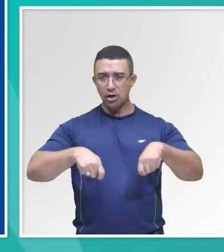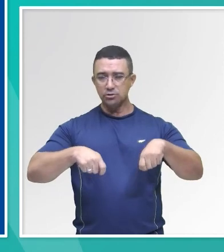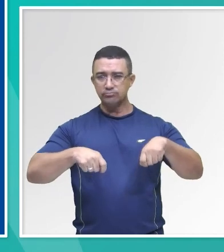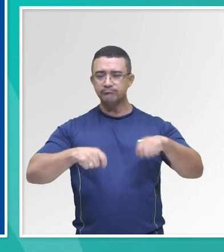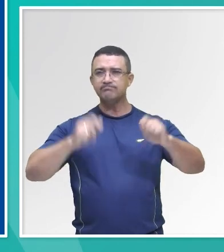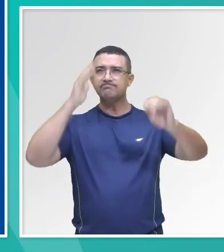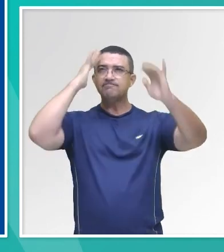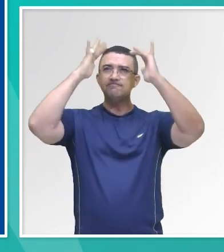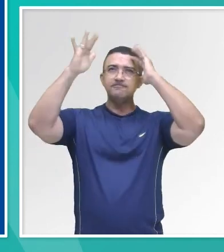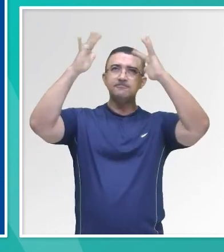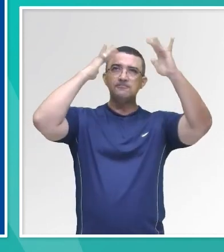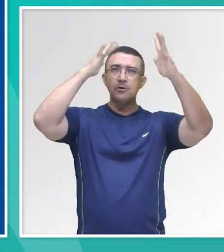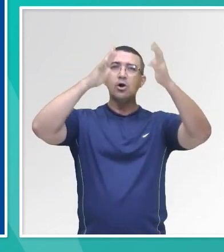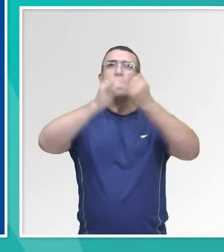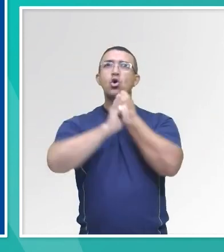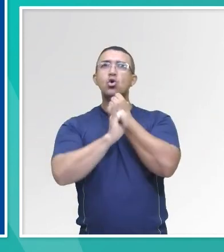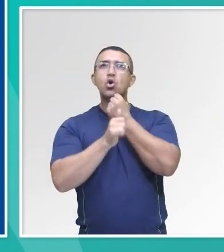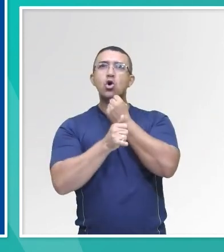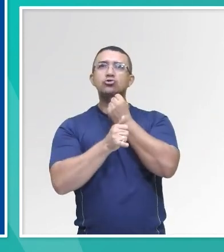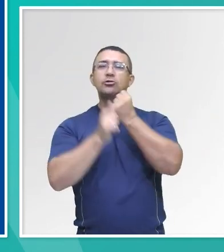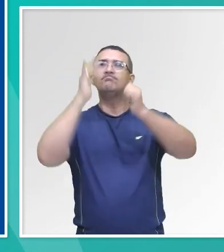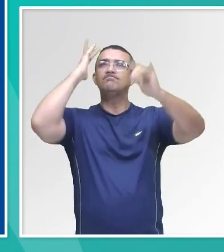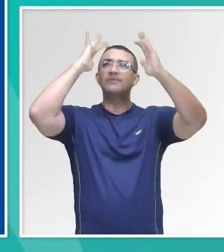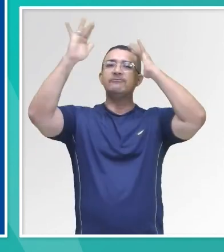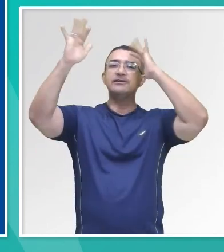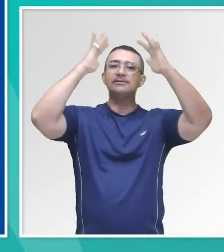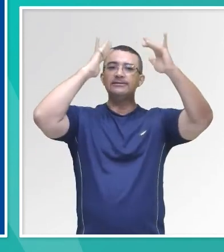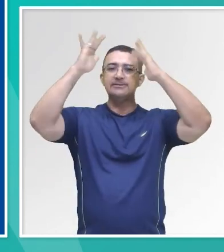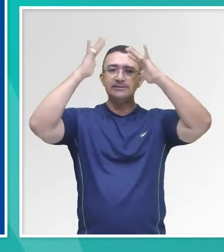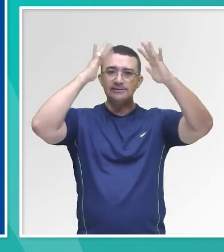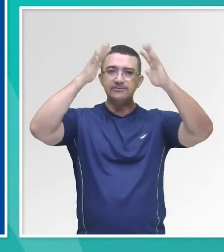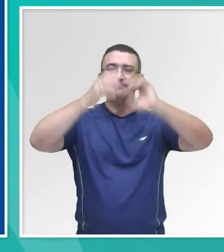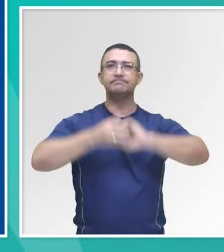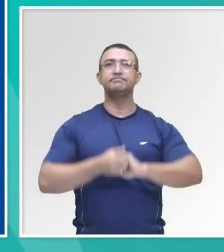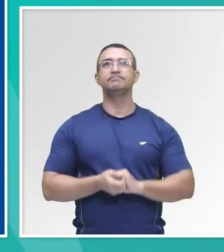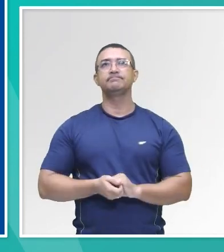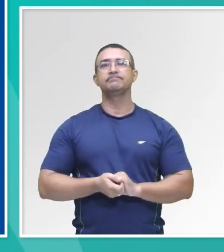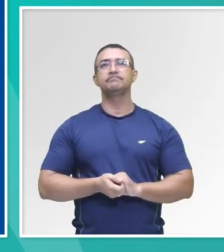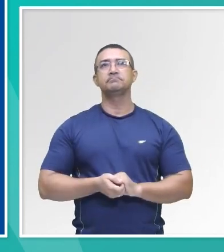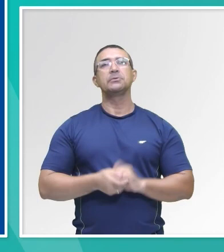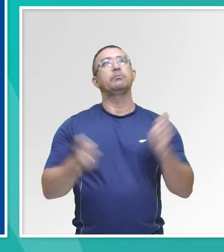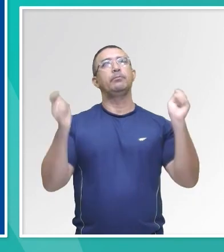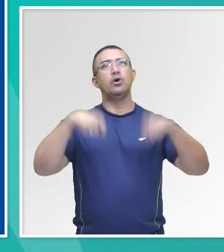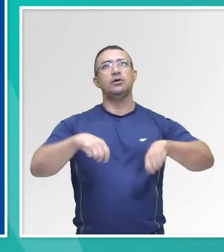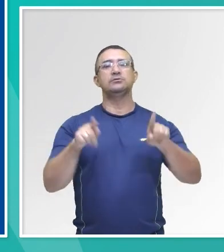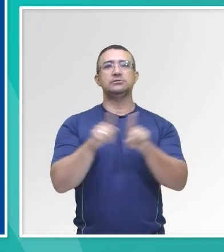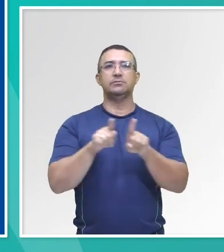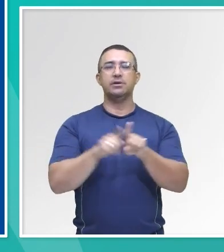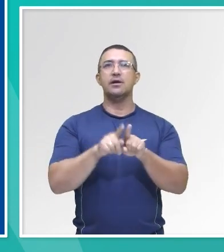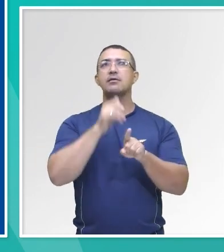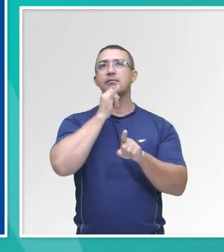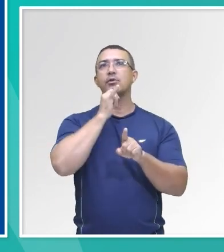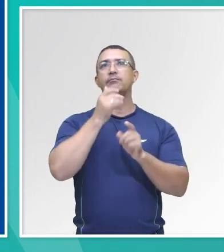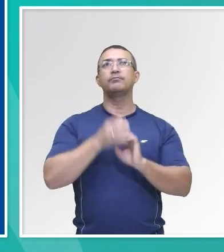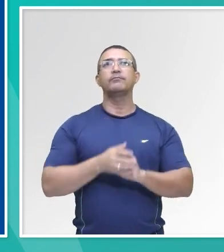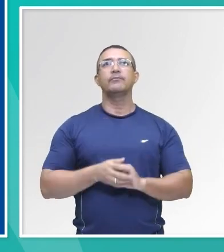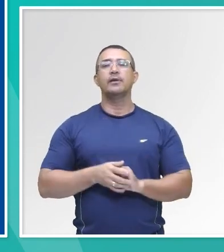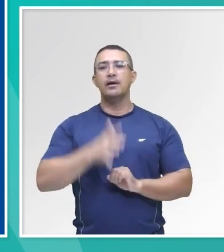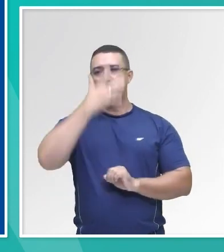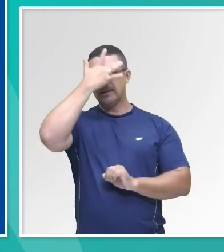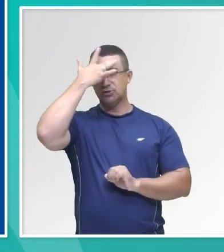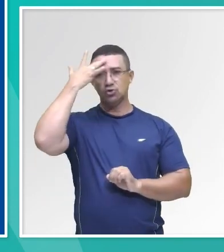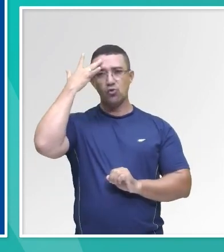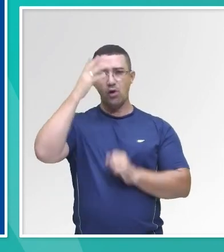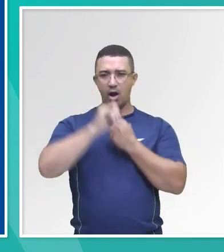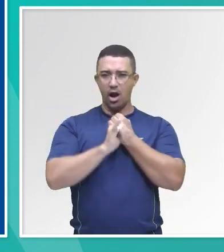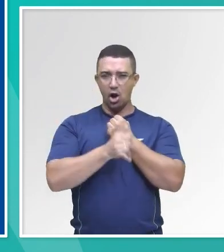reflexiva, ó, pode ser uma crônica reflexiva, né? A pessoa vai fazer uma